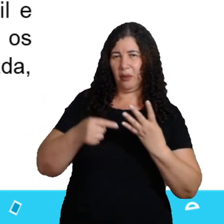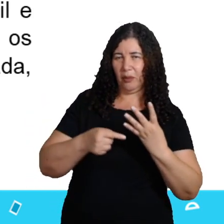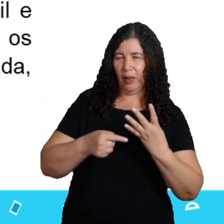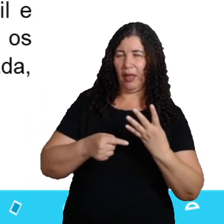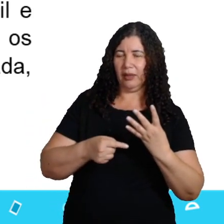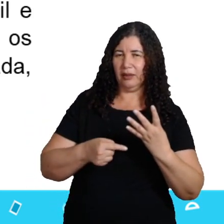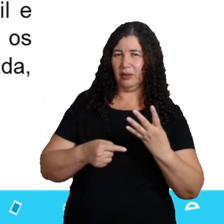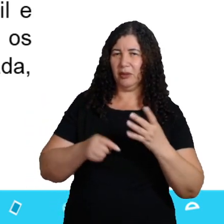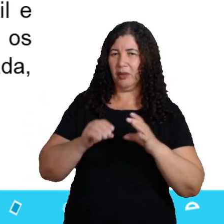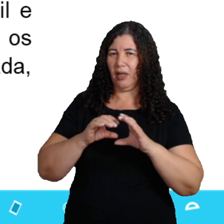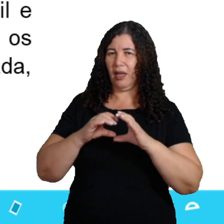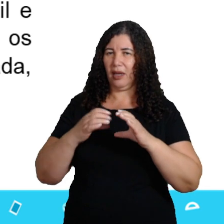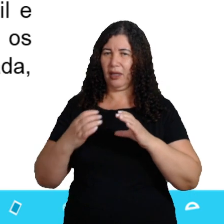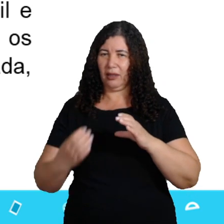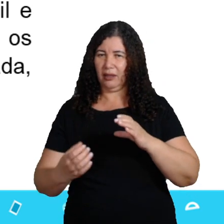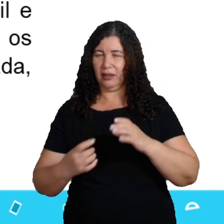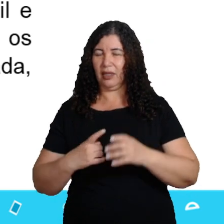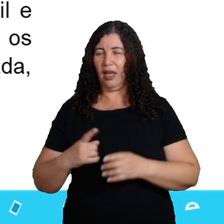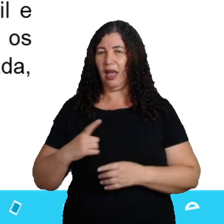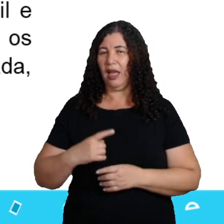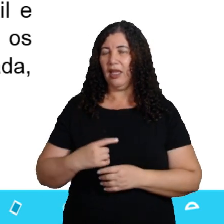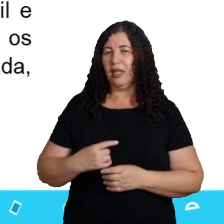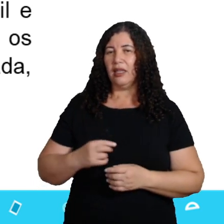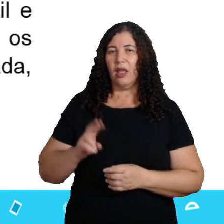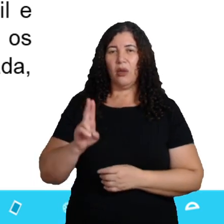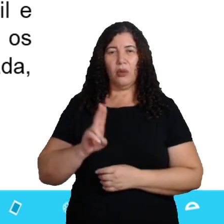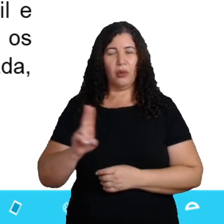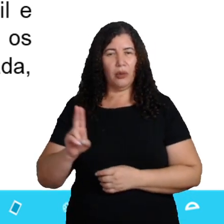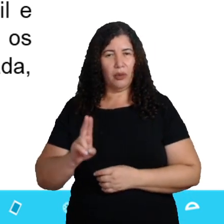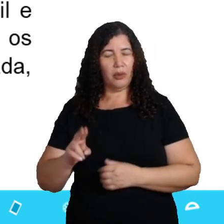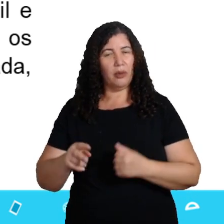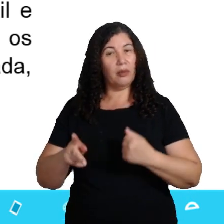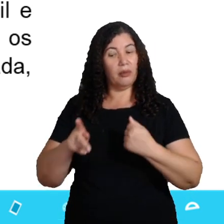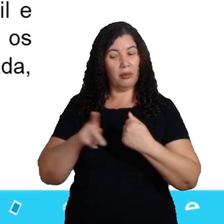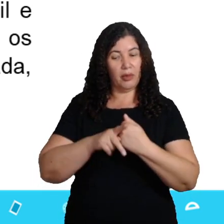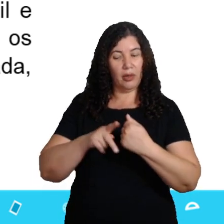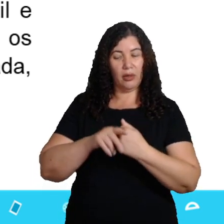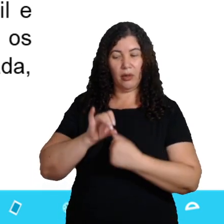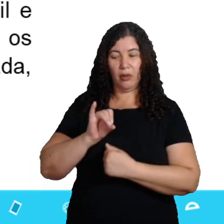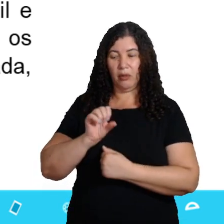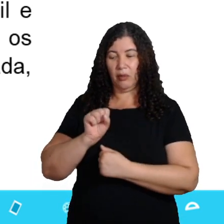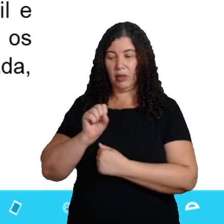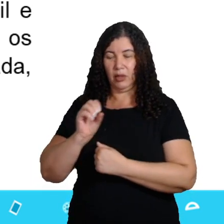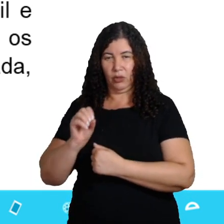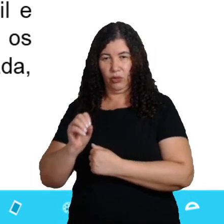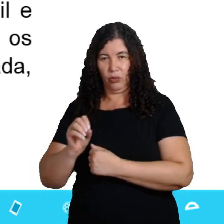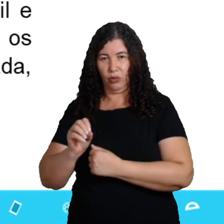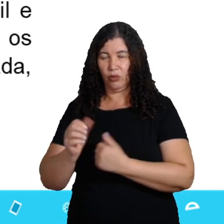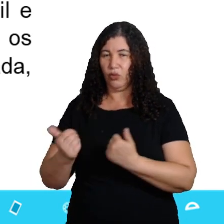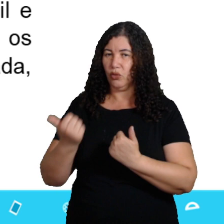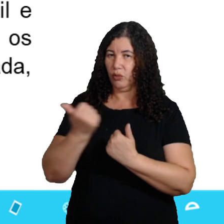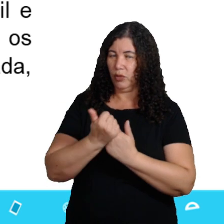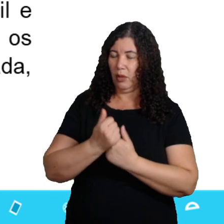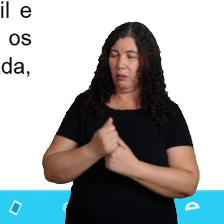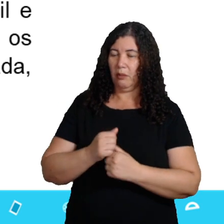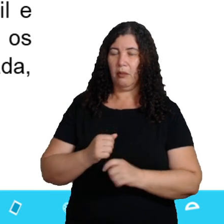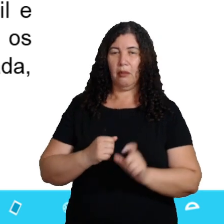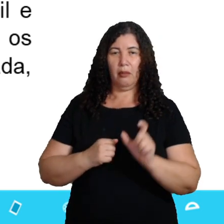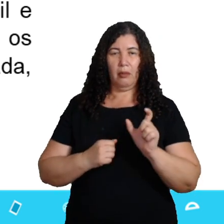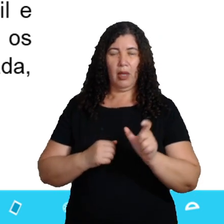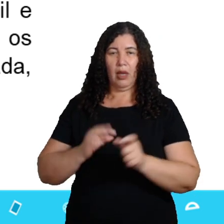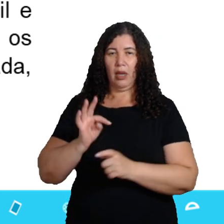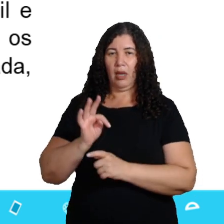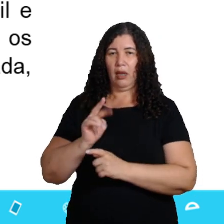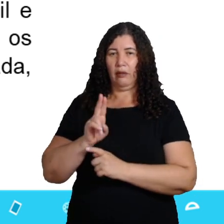retomados pela expressão, pelo pronome demonstrativo isso. Aqui na verdade eu tenho a palavra tudo, que é